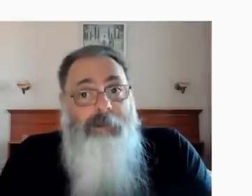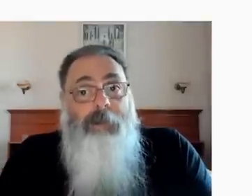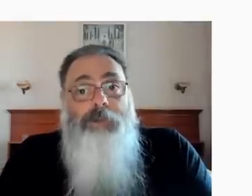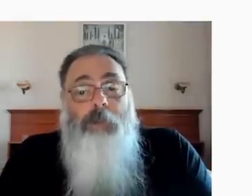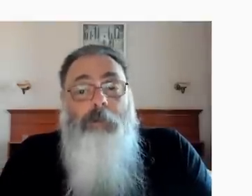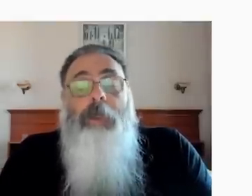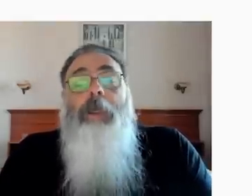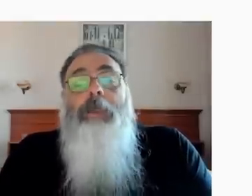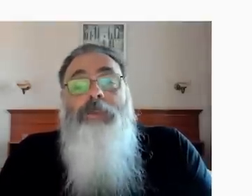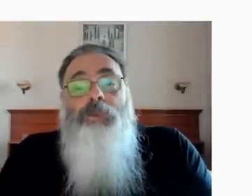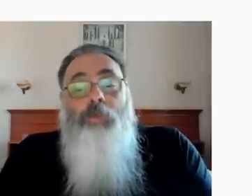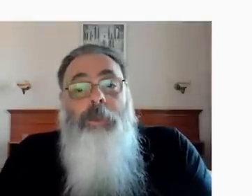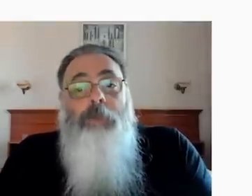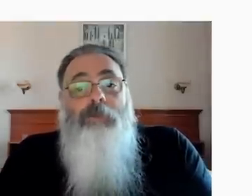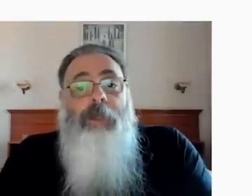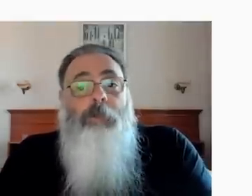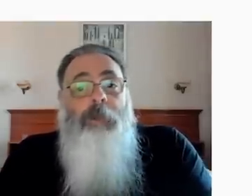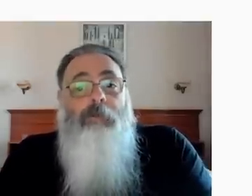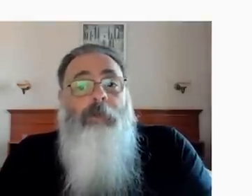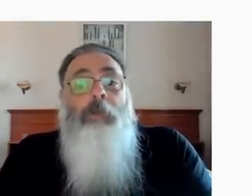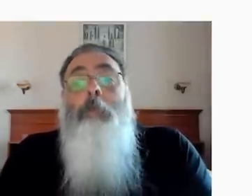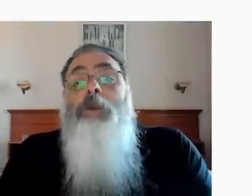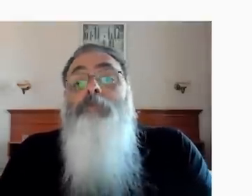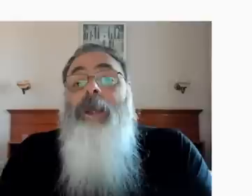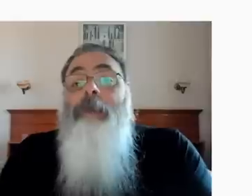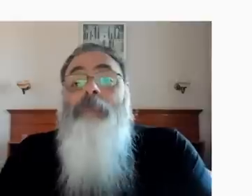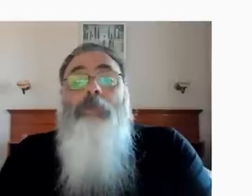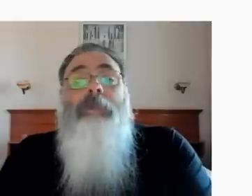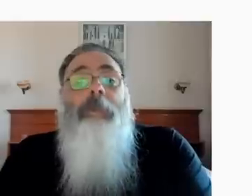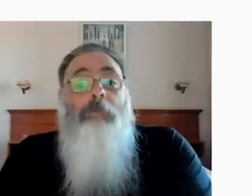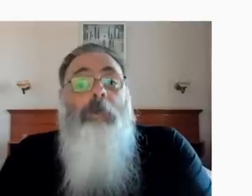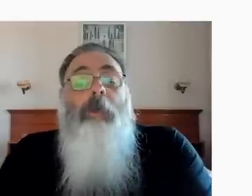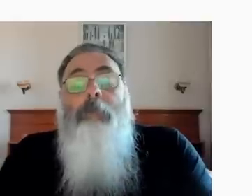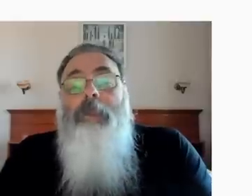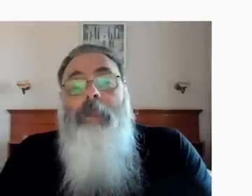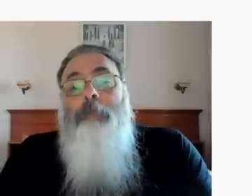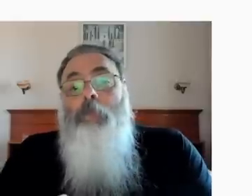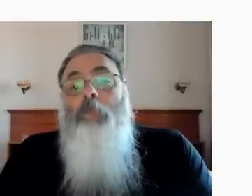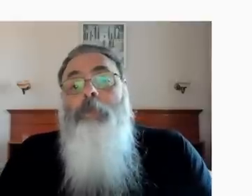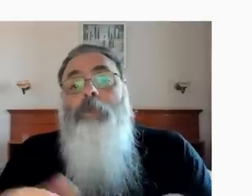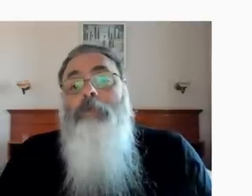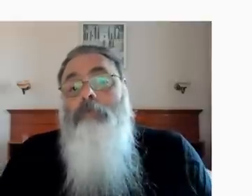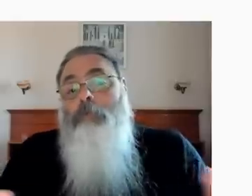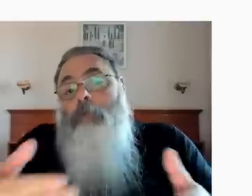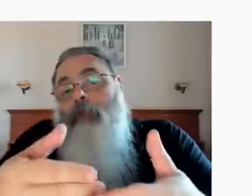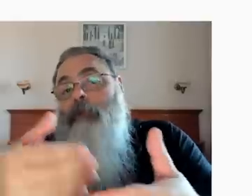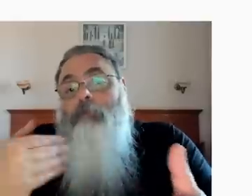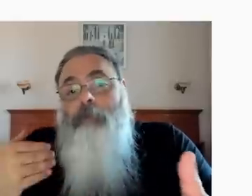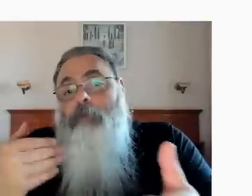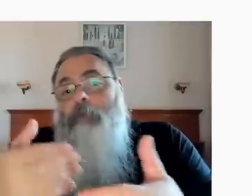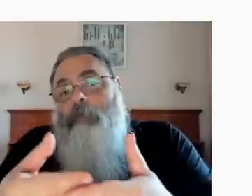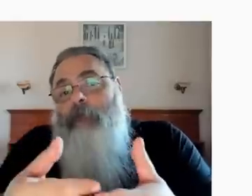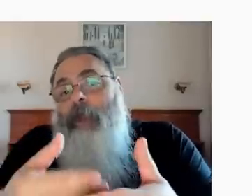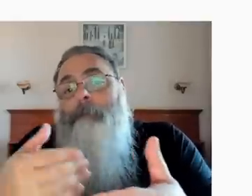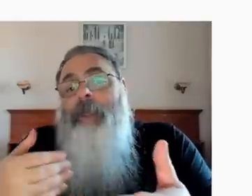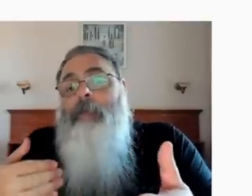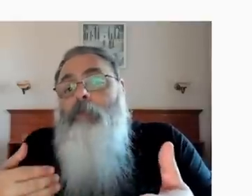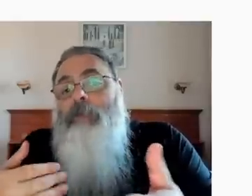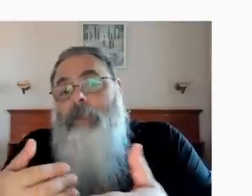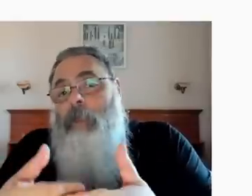racistas na região que instituíram o salário mínimo falando não pode pagar menos do que tanto porque aí para o clube não